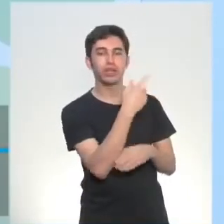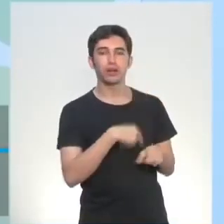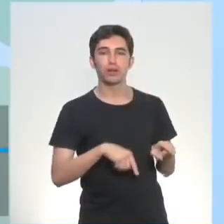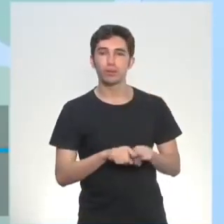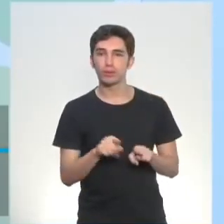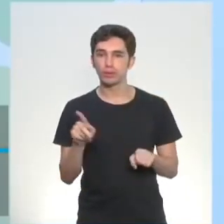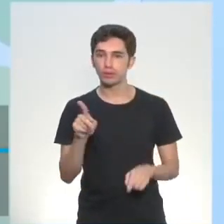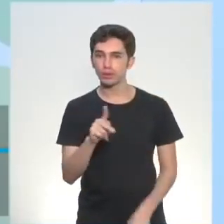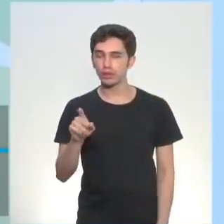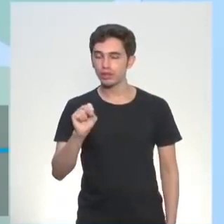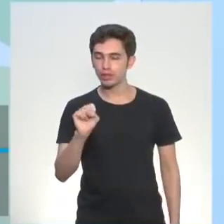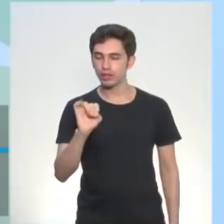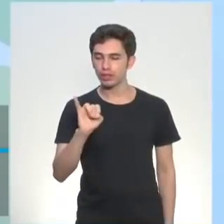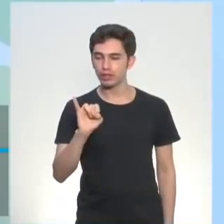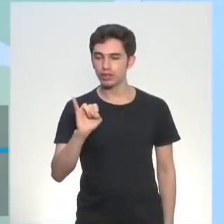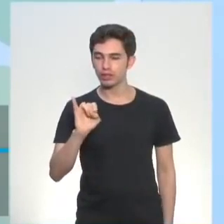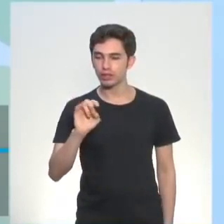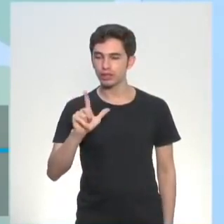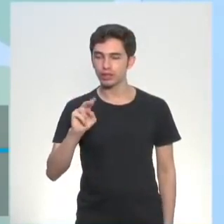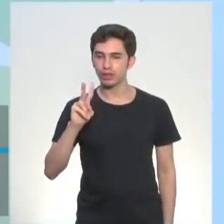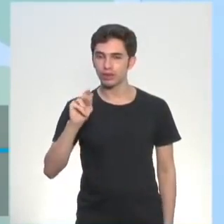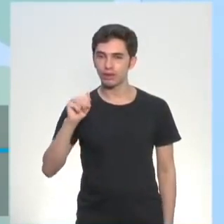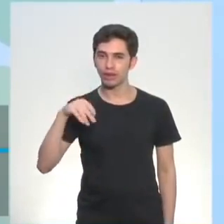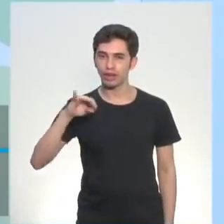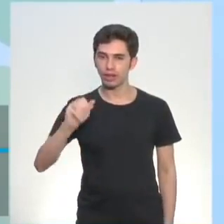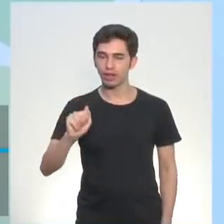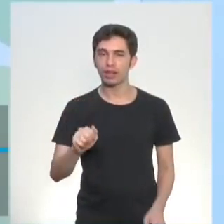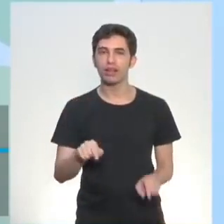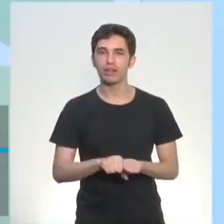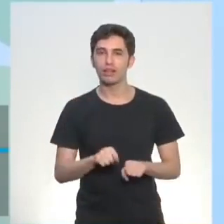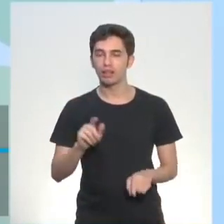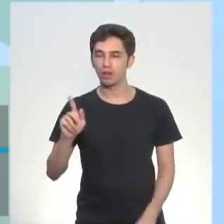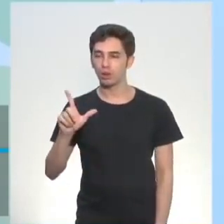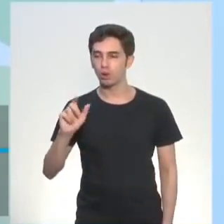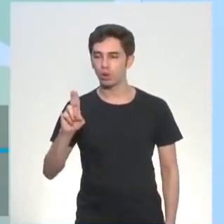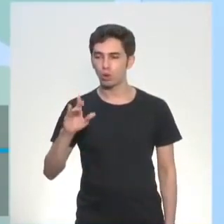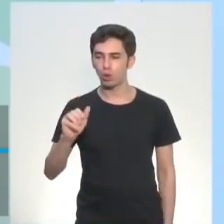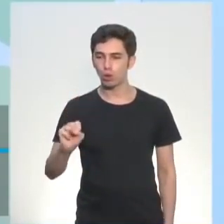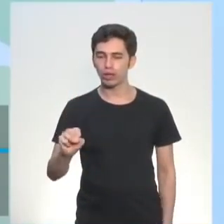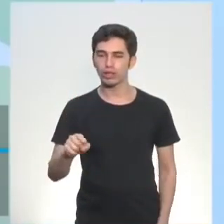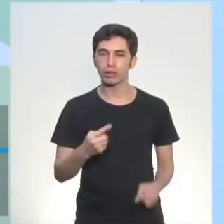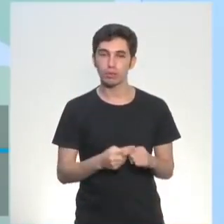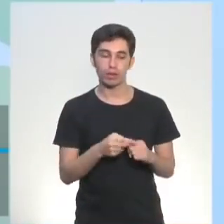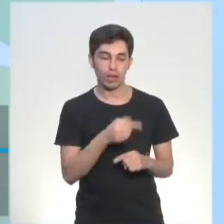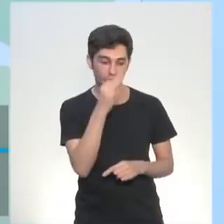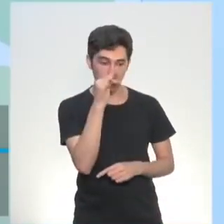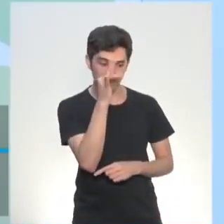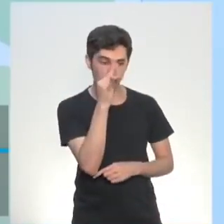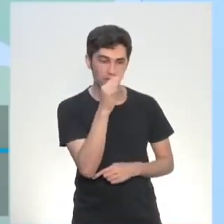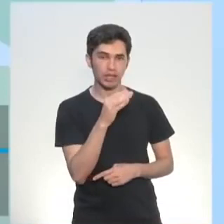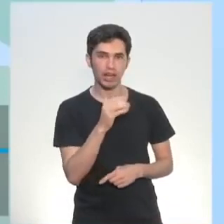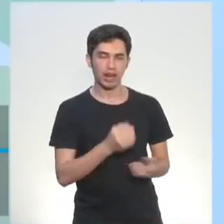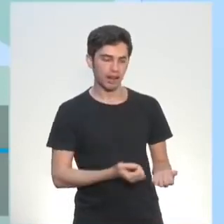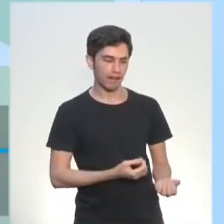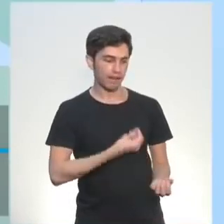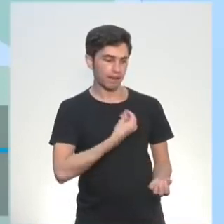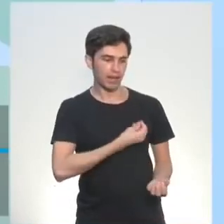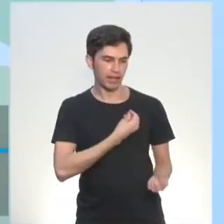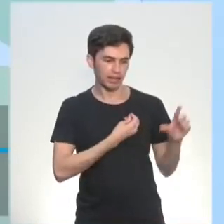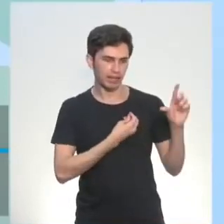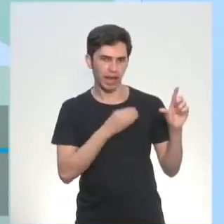professor Lucas. Uma planta de ciclo curto, né? Pouca. Exato. Por causa da variedade, a professora Sheila falando,